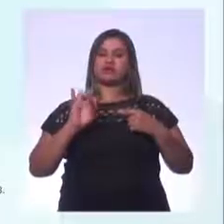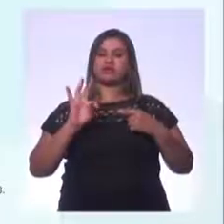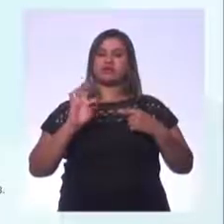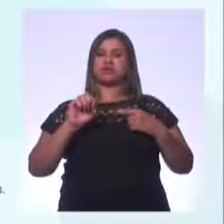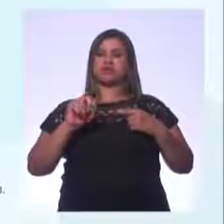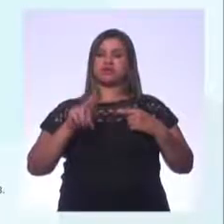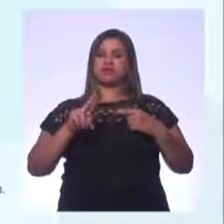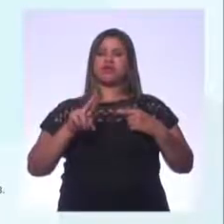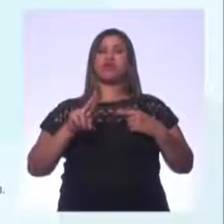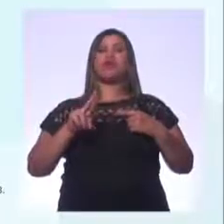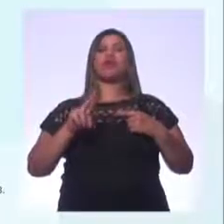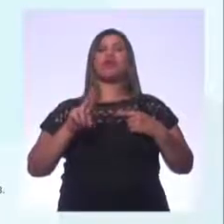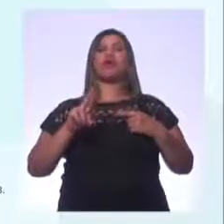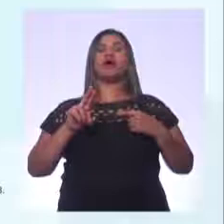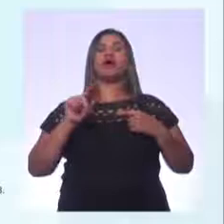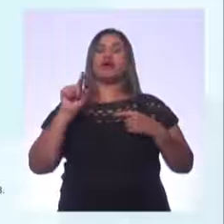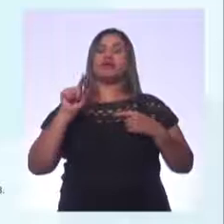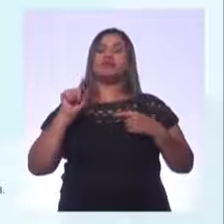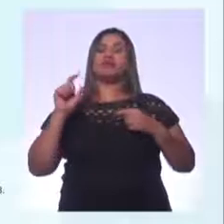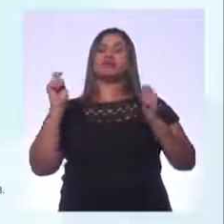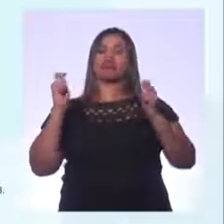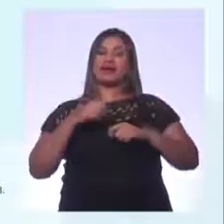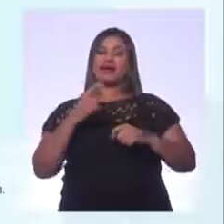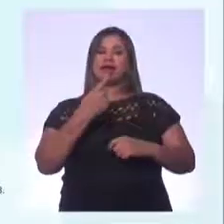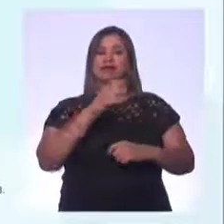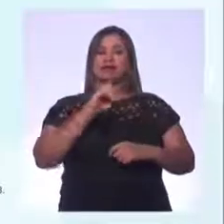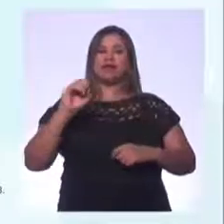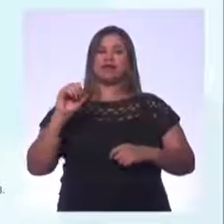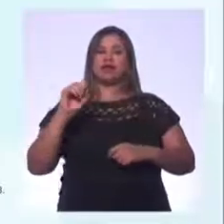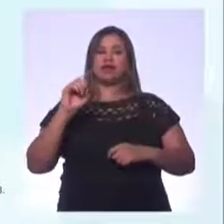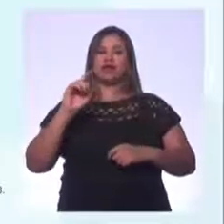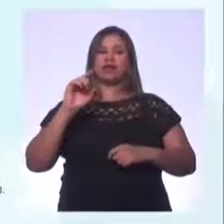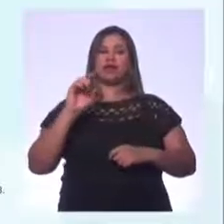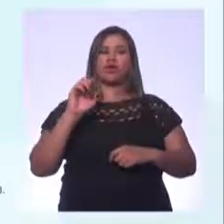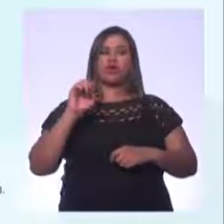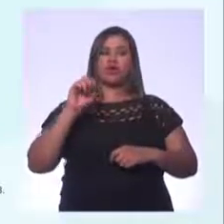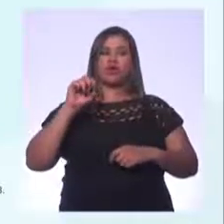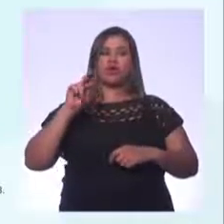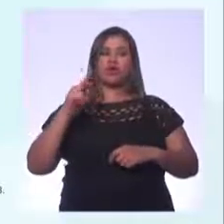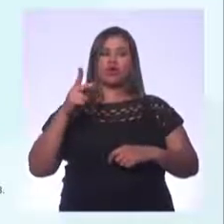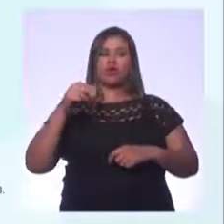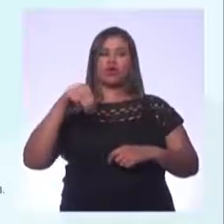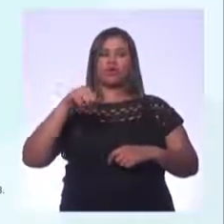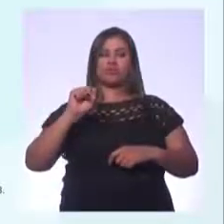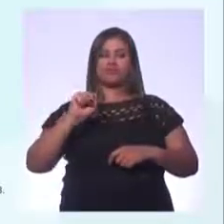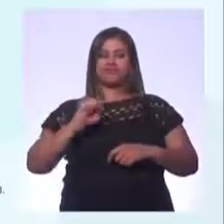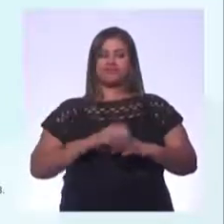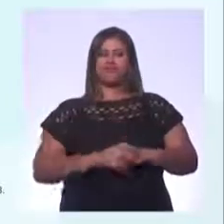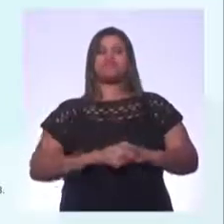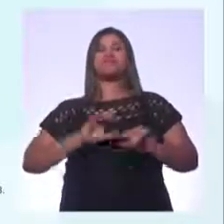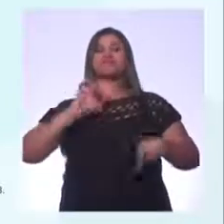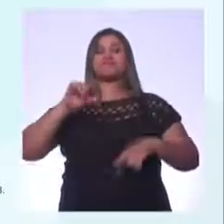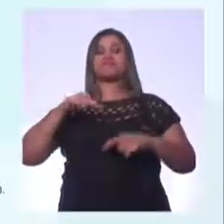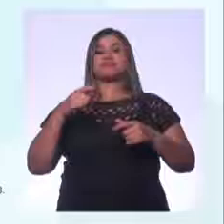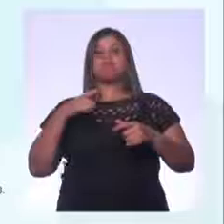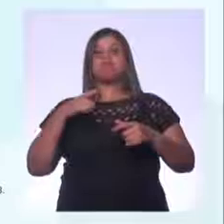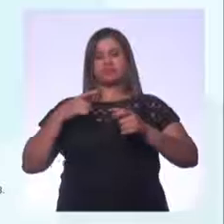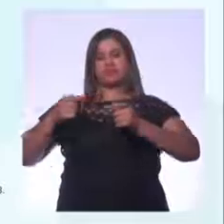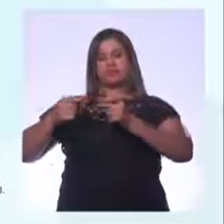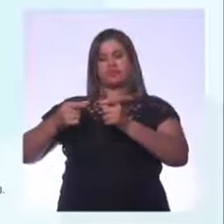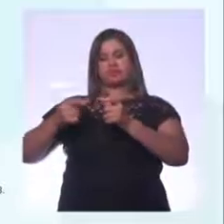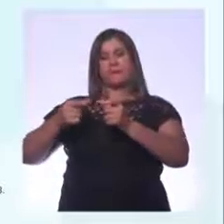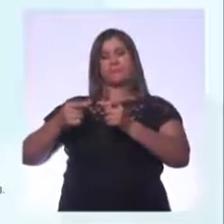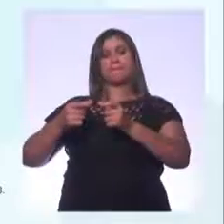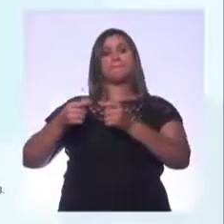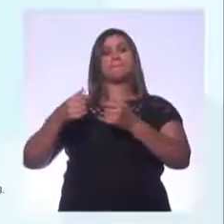ohms. Nós temos do lado um porta-pilhas, ou um suporte de pilhas, que daria para ser utilizado com duas